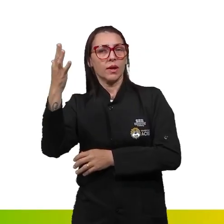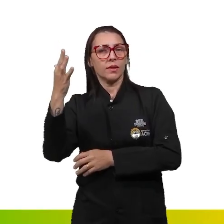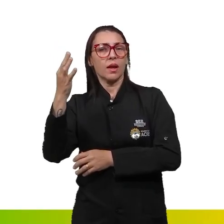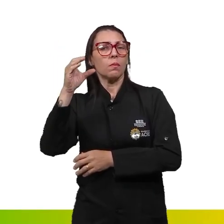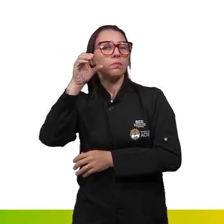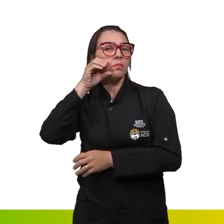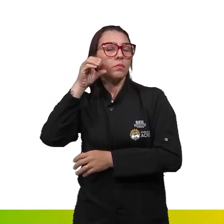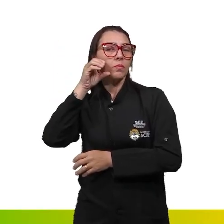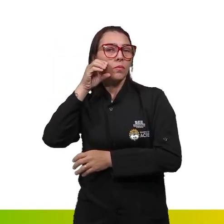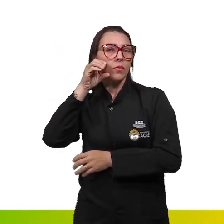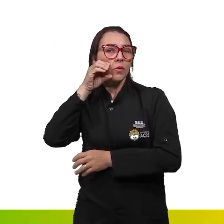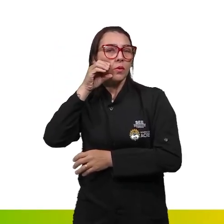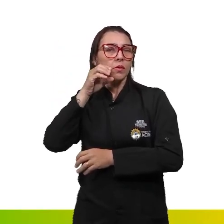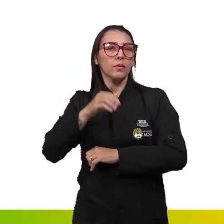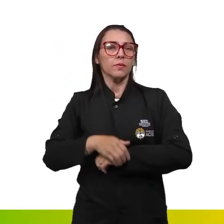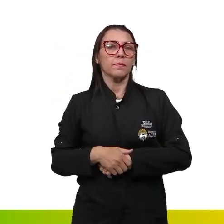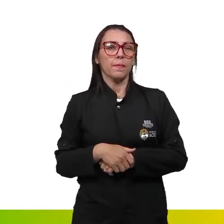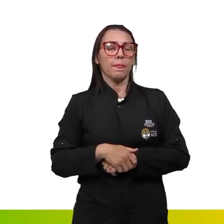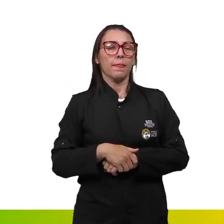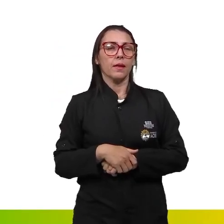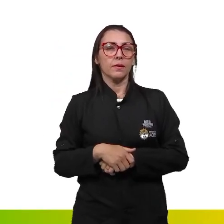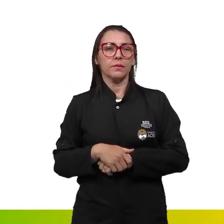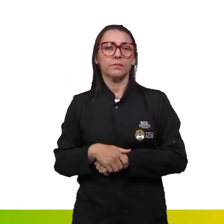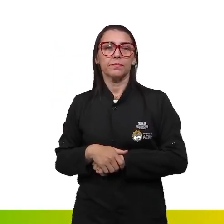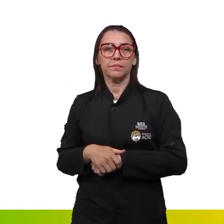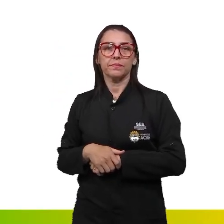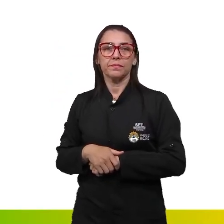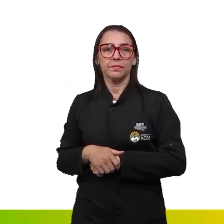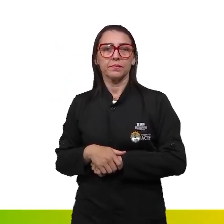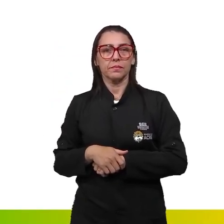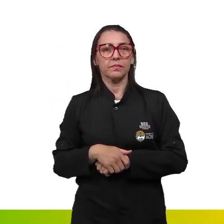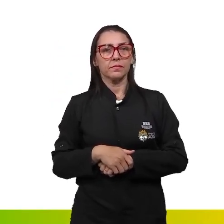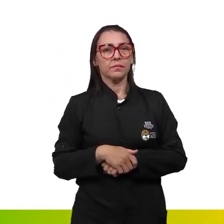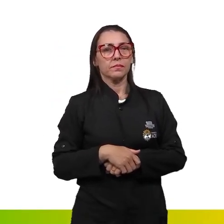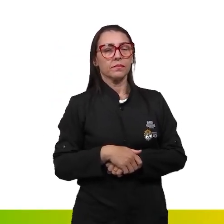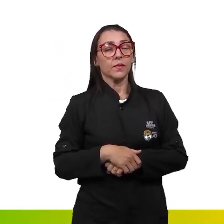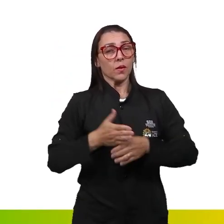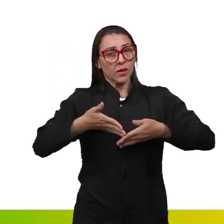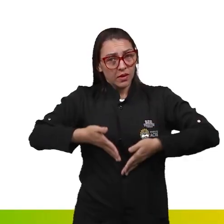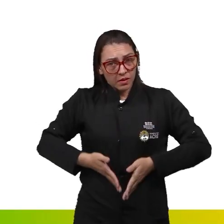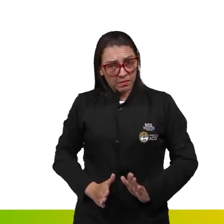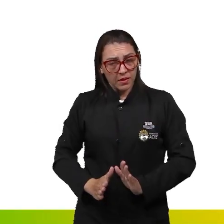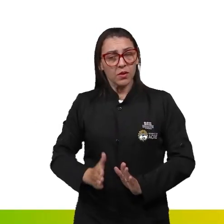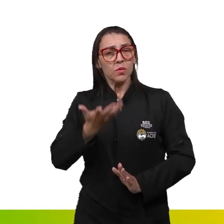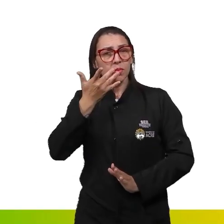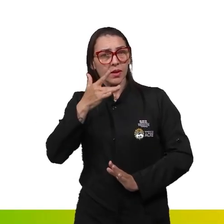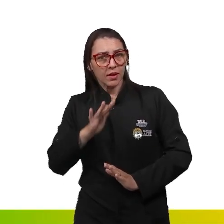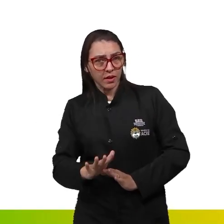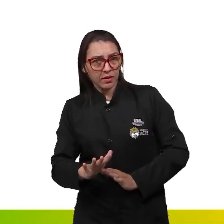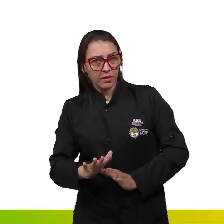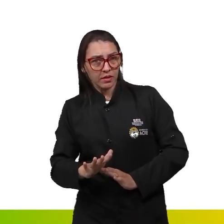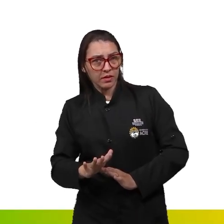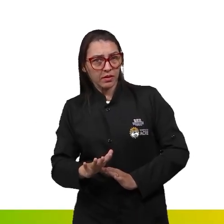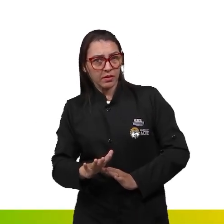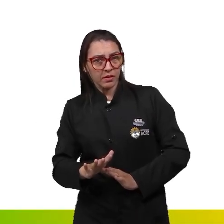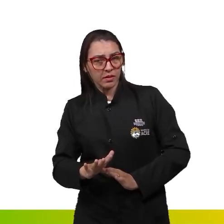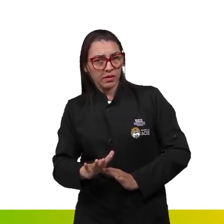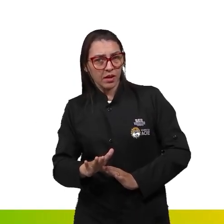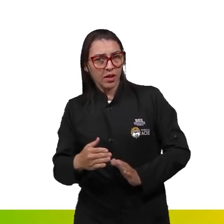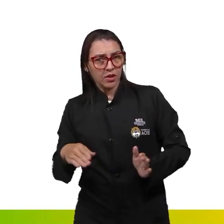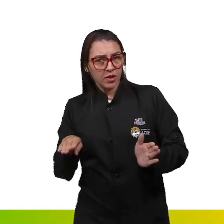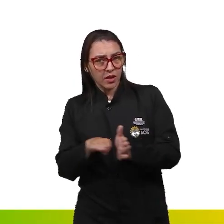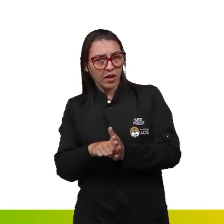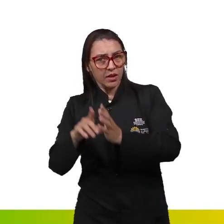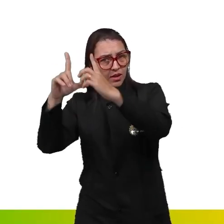lá. O que é que provoca ela? O nascimento de uma criança, a chegada